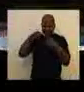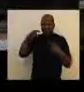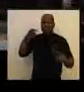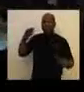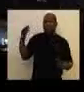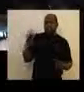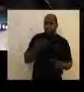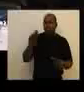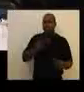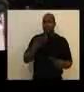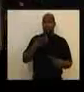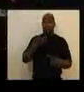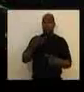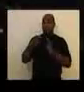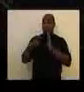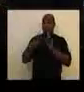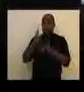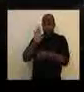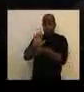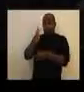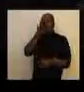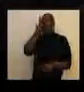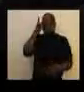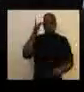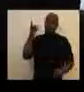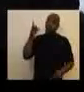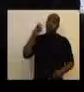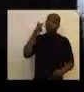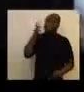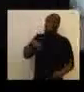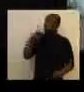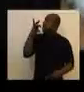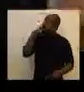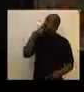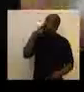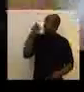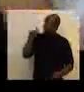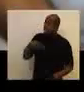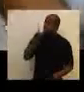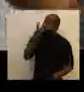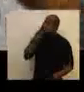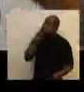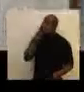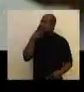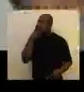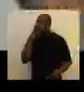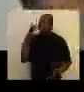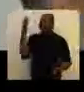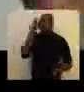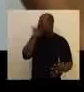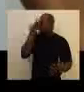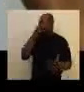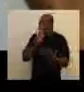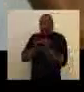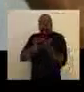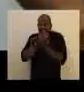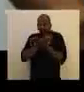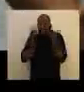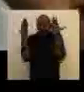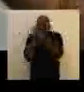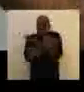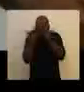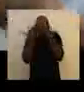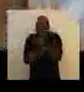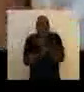é a arte de você fazer uma pessoa que é cega estar inserida, incluída em um